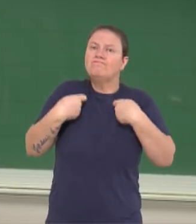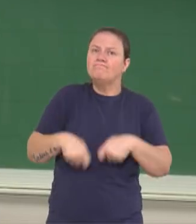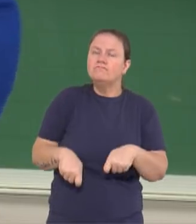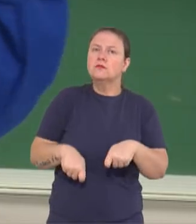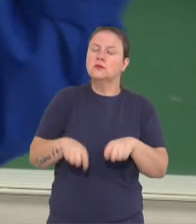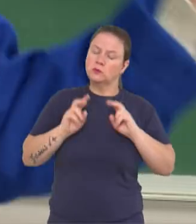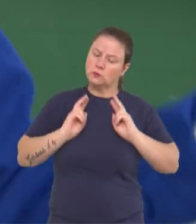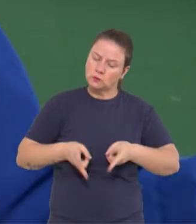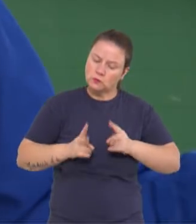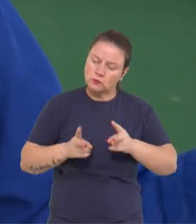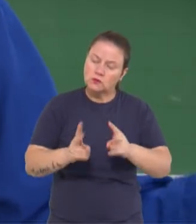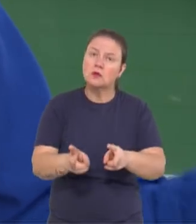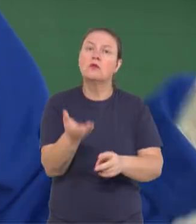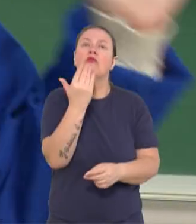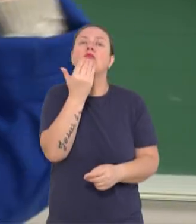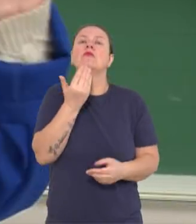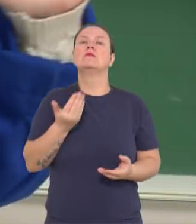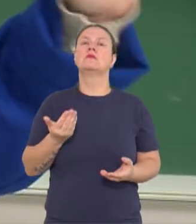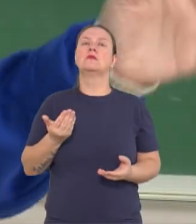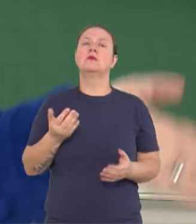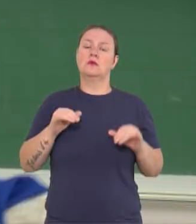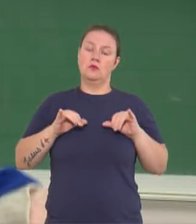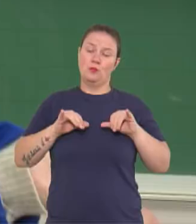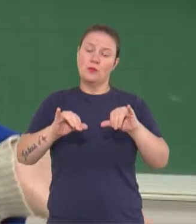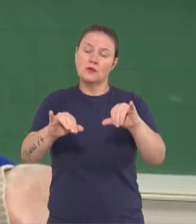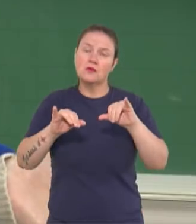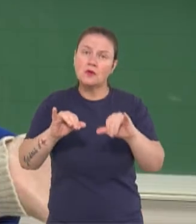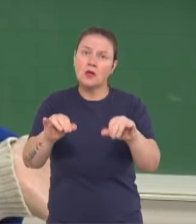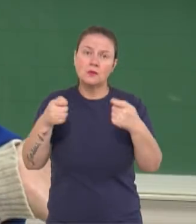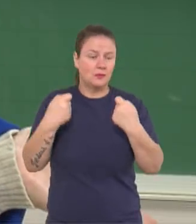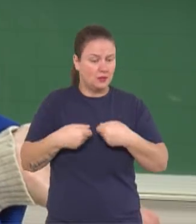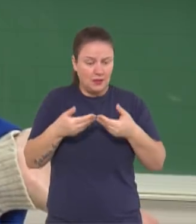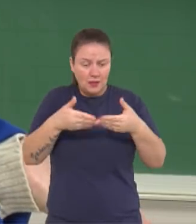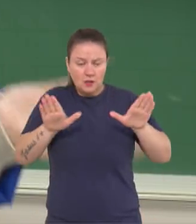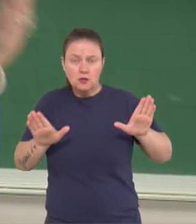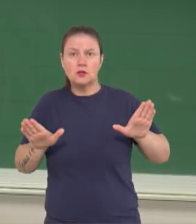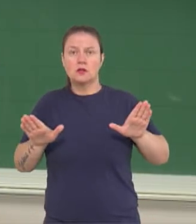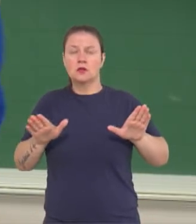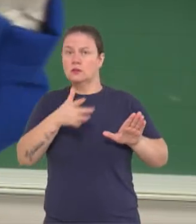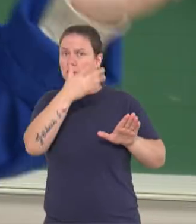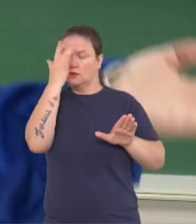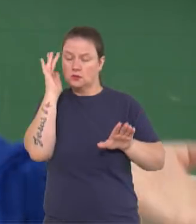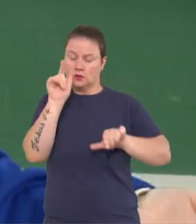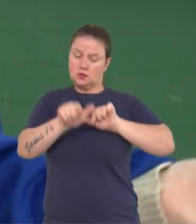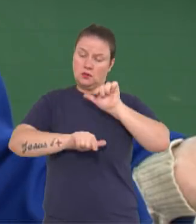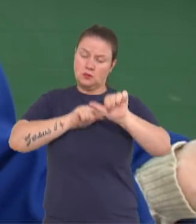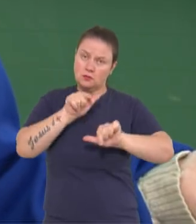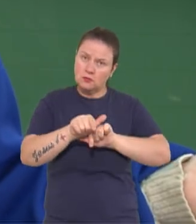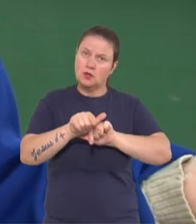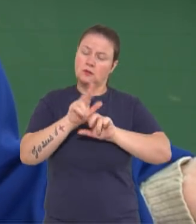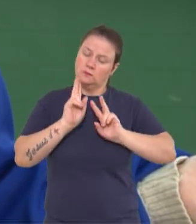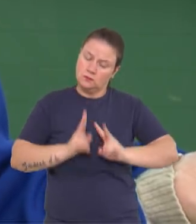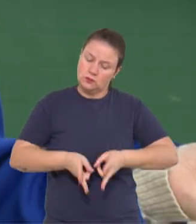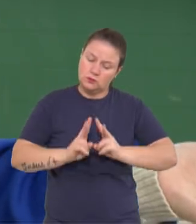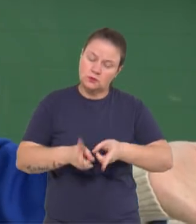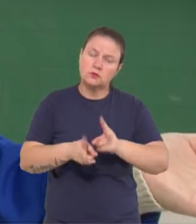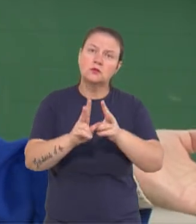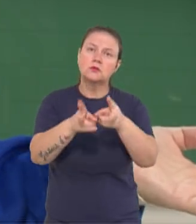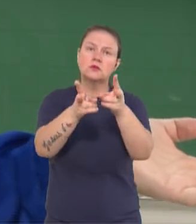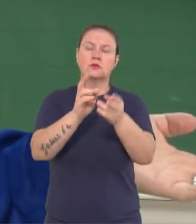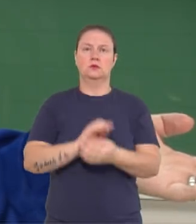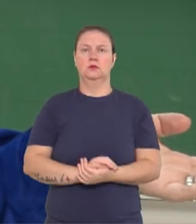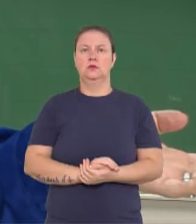devemos continuar nos alimentando. Para isso, alguns supermercados deverão estar abertos e os funcionários deverão trabalhar, né? Então esse plano